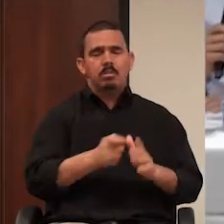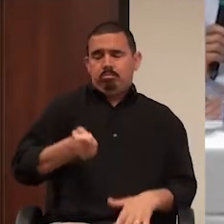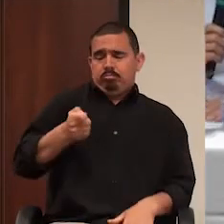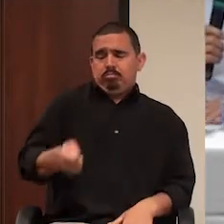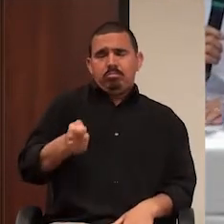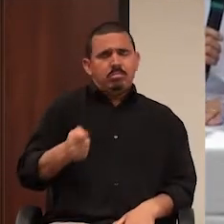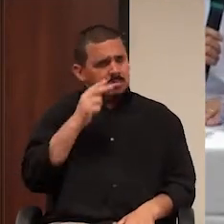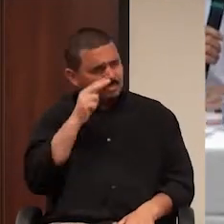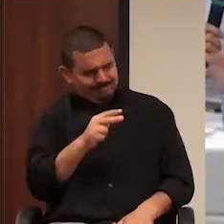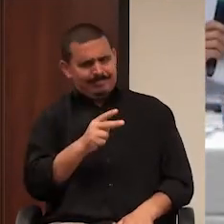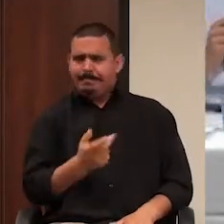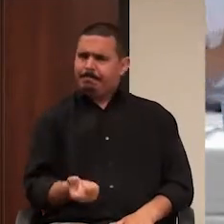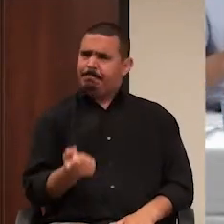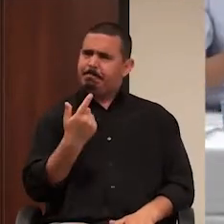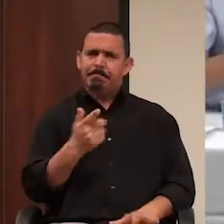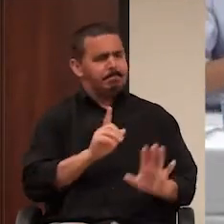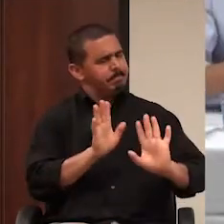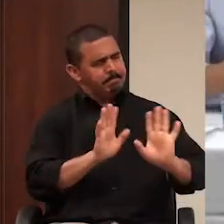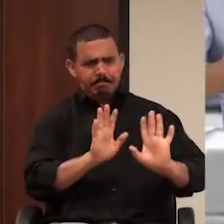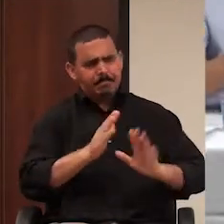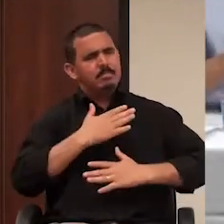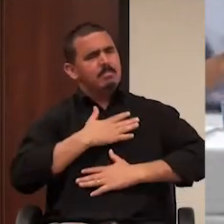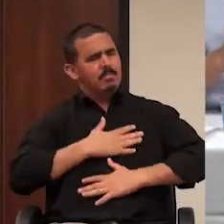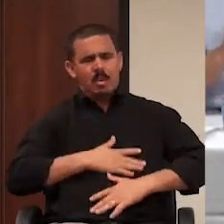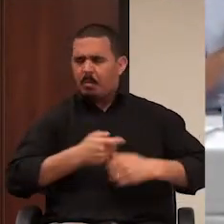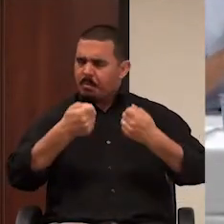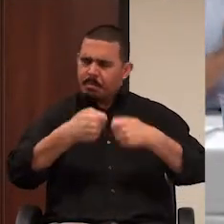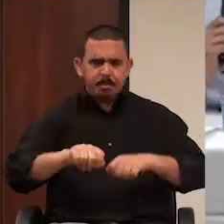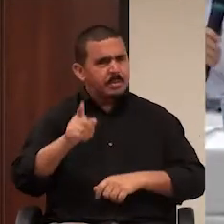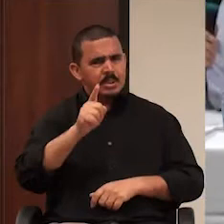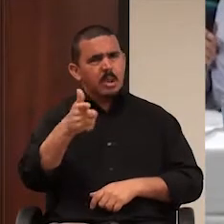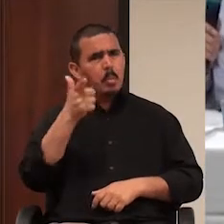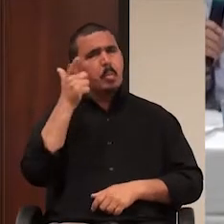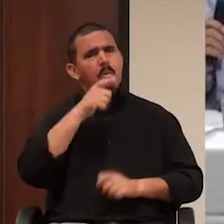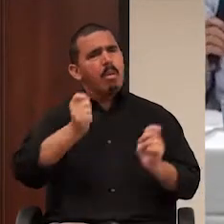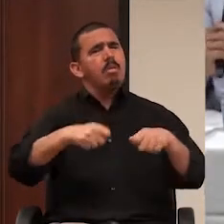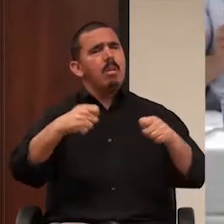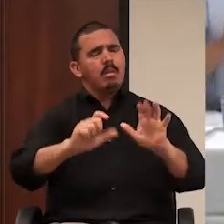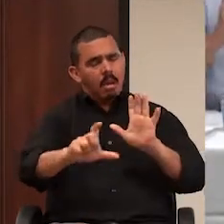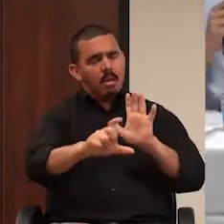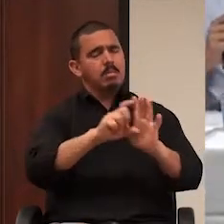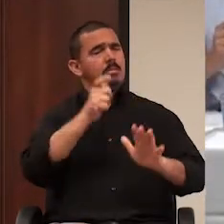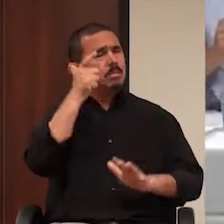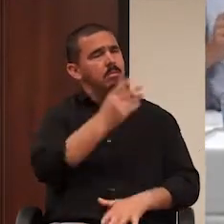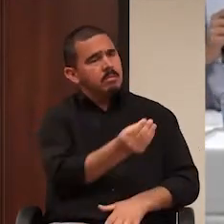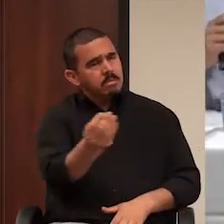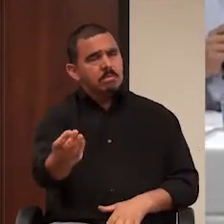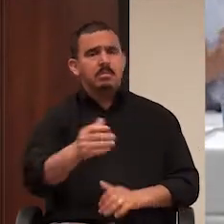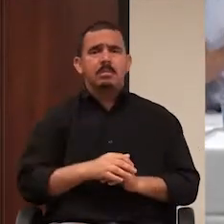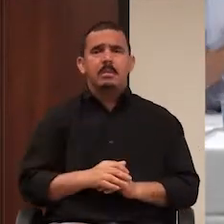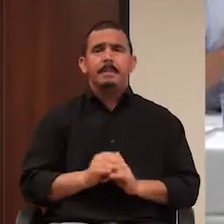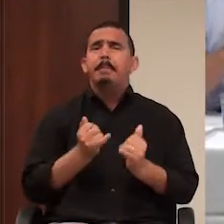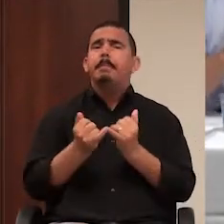não, calma. Ele não precisa ser interditado para conseguir acessar o bilhete. Quer dizer, a gente